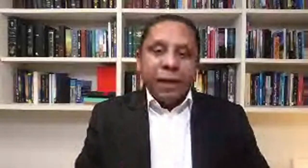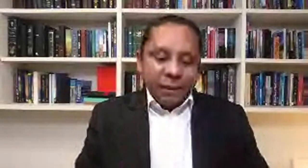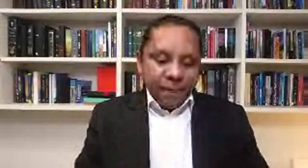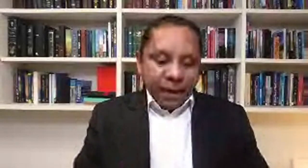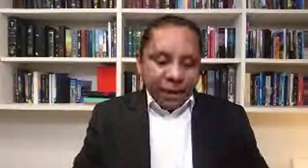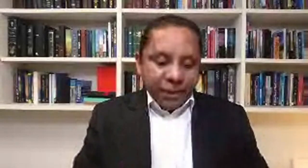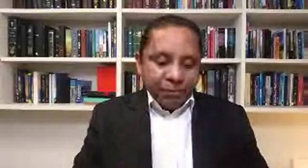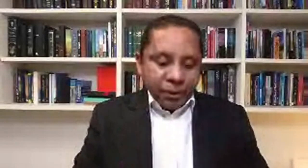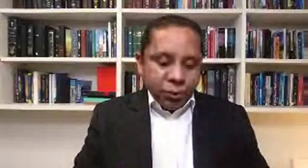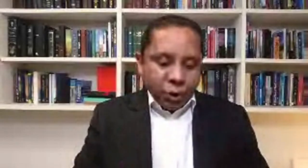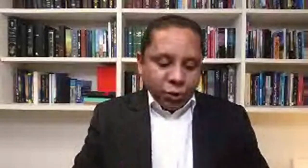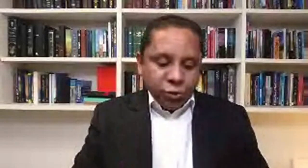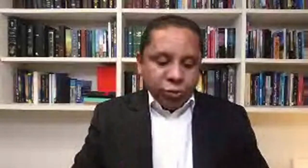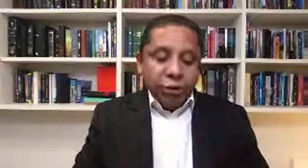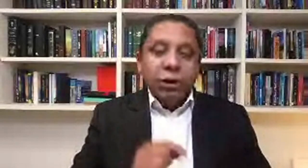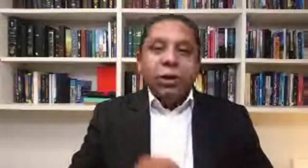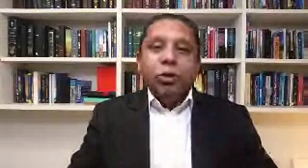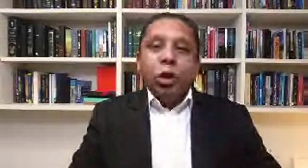vamos para